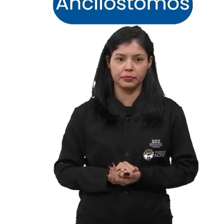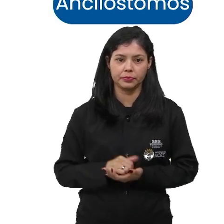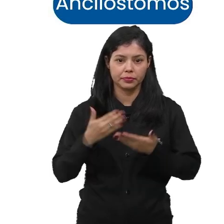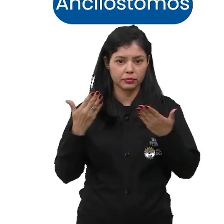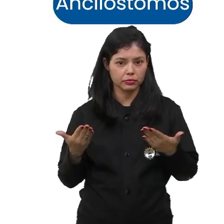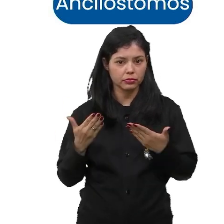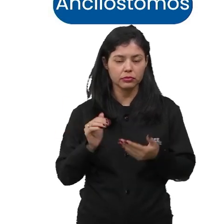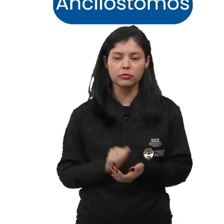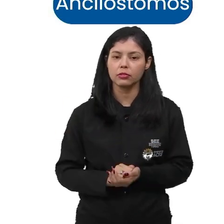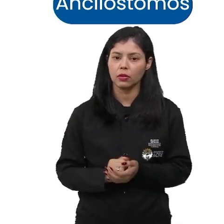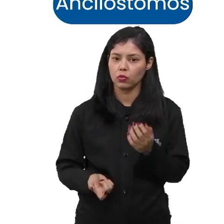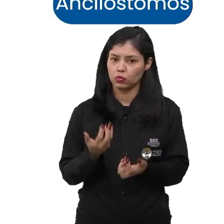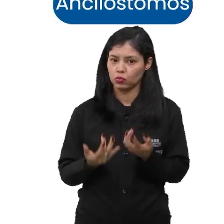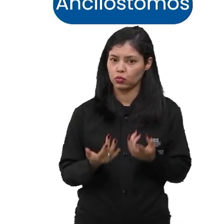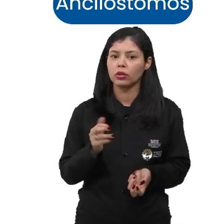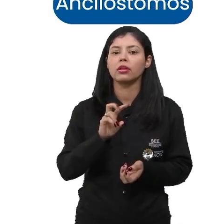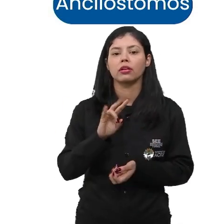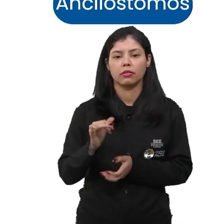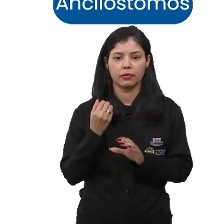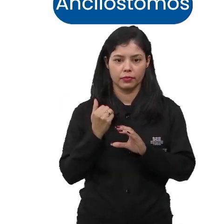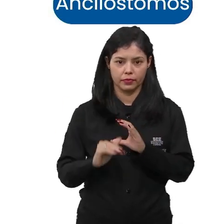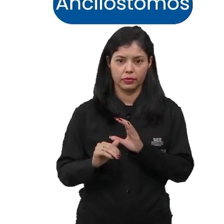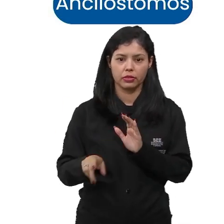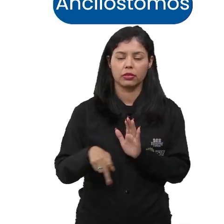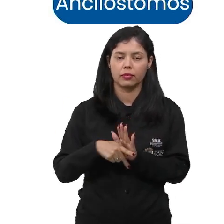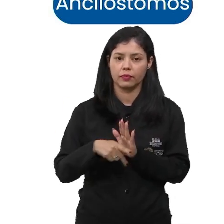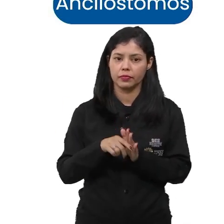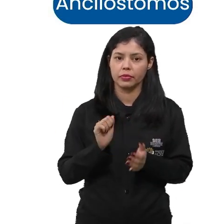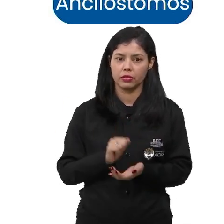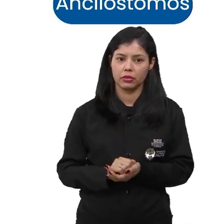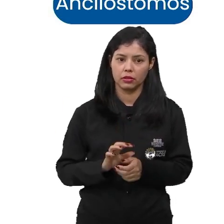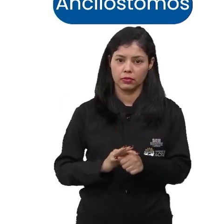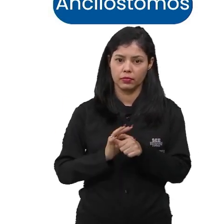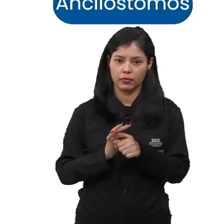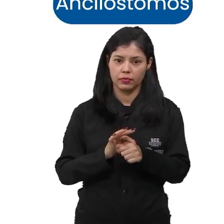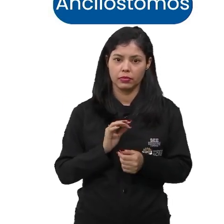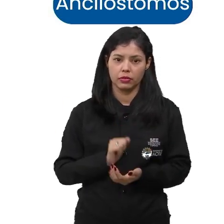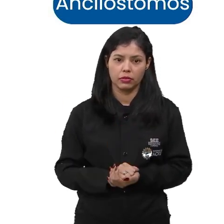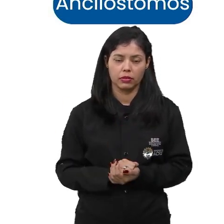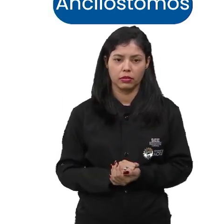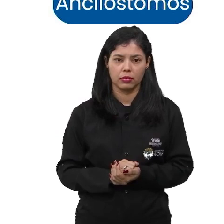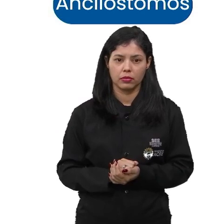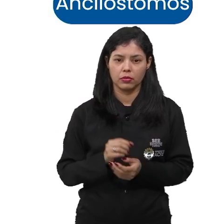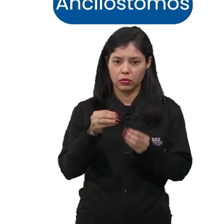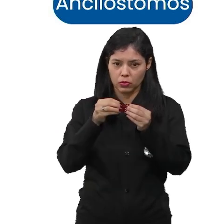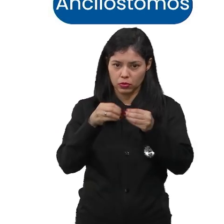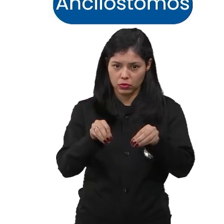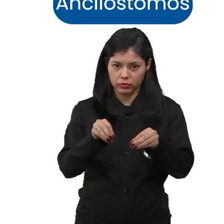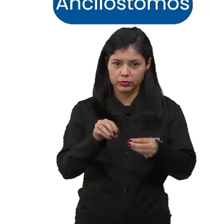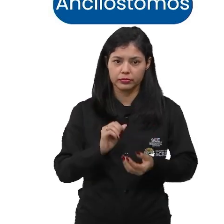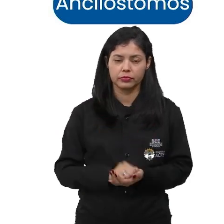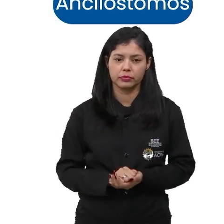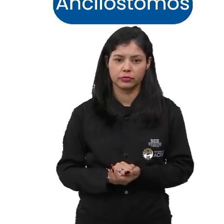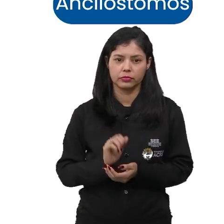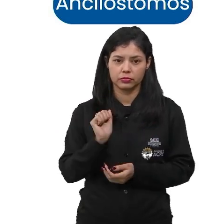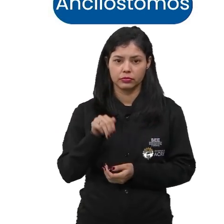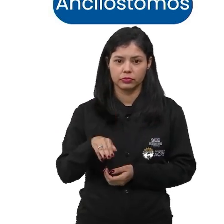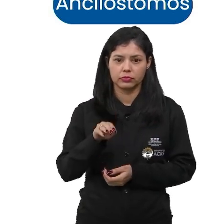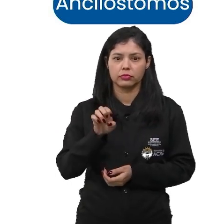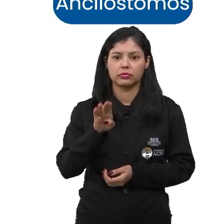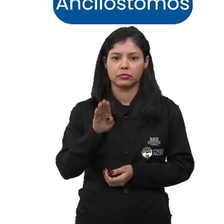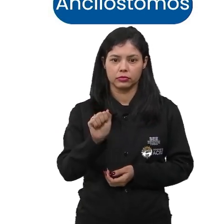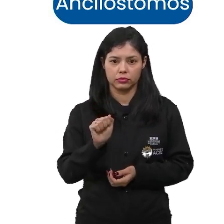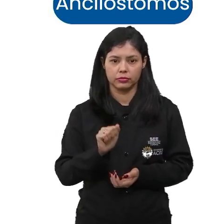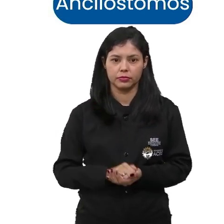se não é bem cozida, ela vai, nessas carnes, né, vão ficar ali, né, os ovos e vai infestar a pessoa